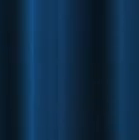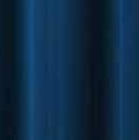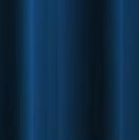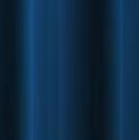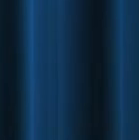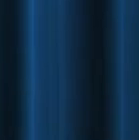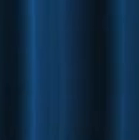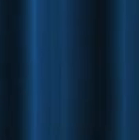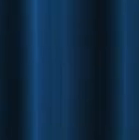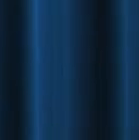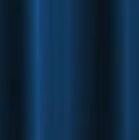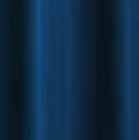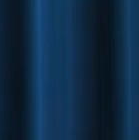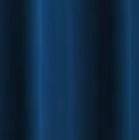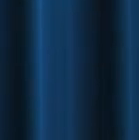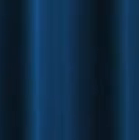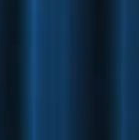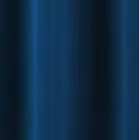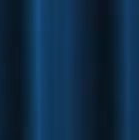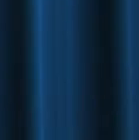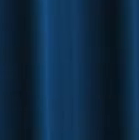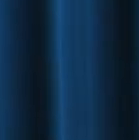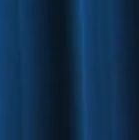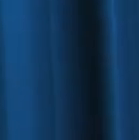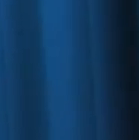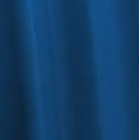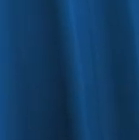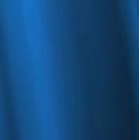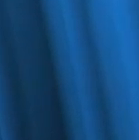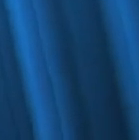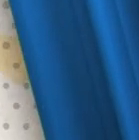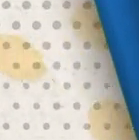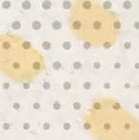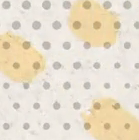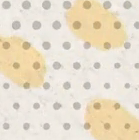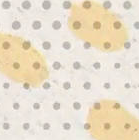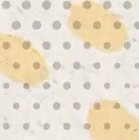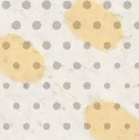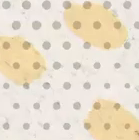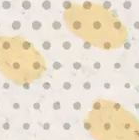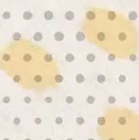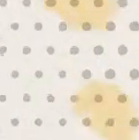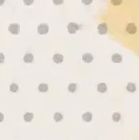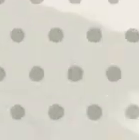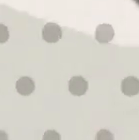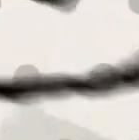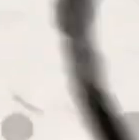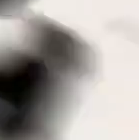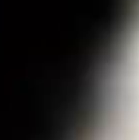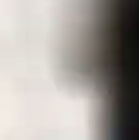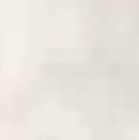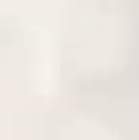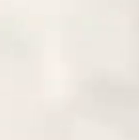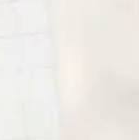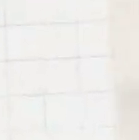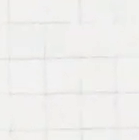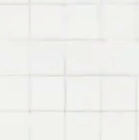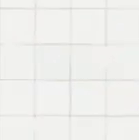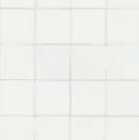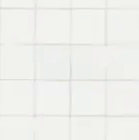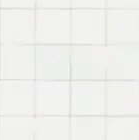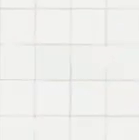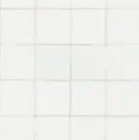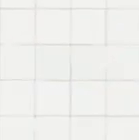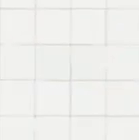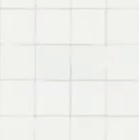Sejam bem-vindos ao Espaço Técnico Cultural do CREA São Paulo. O evento já vai começar, mas antes, algumas